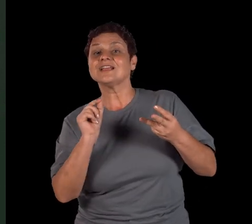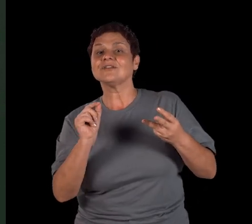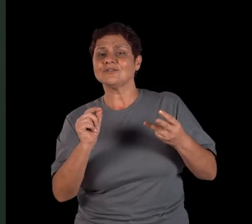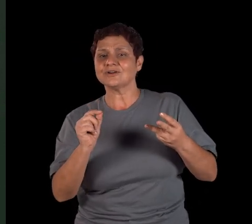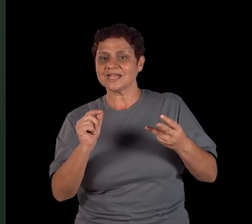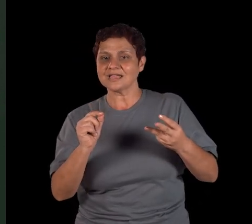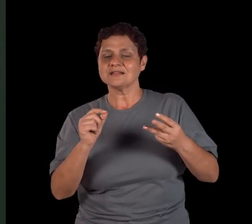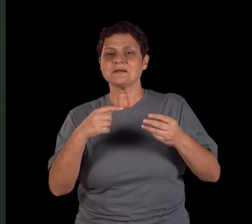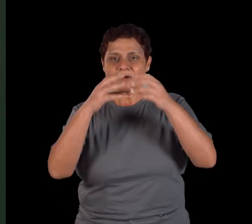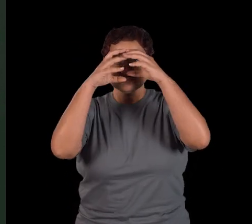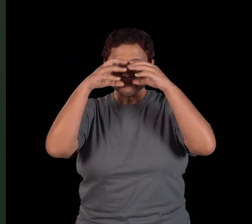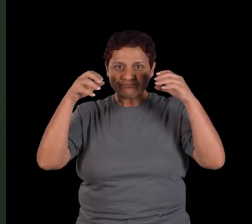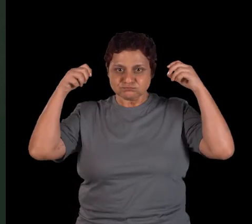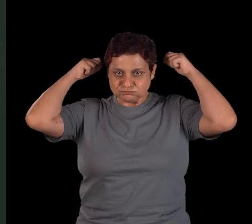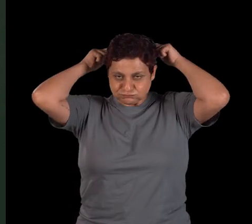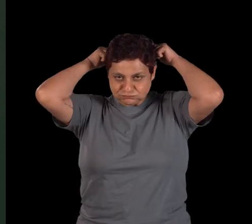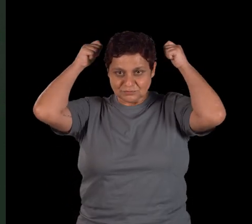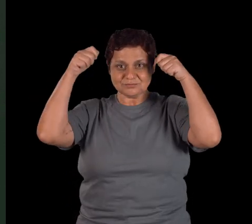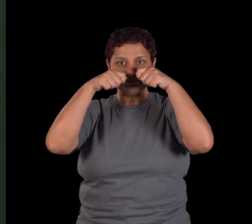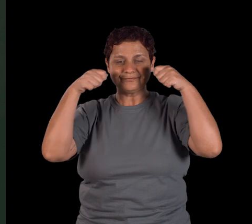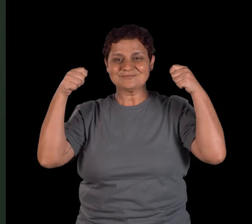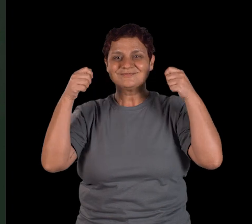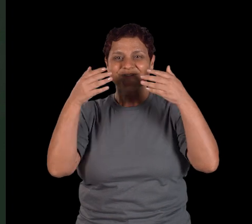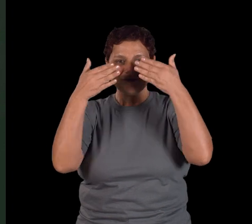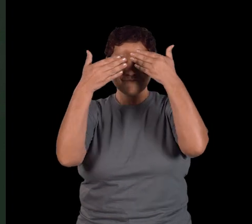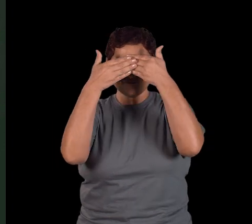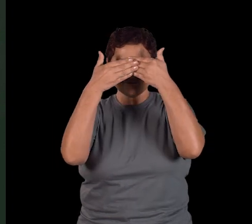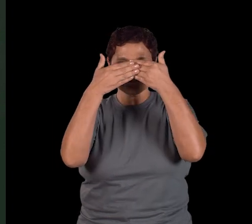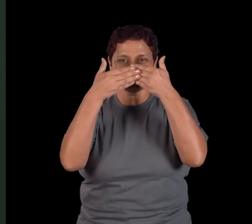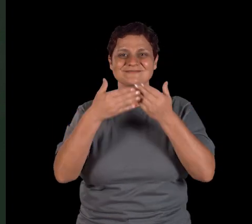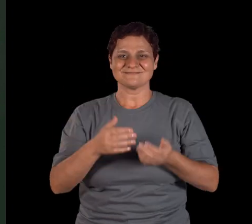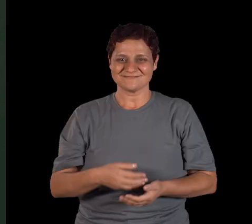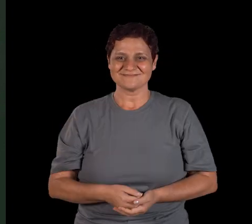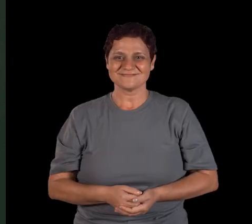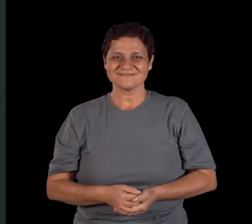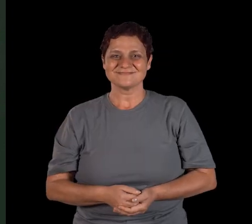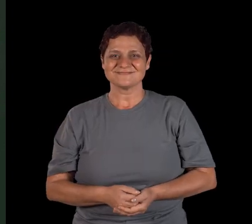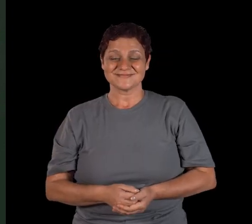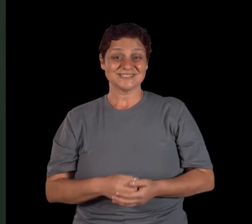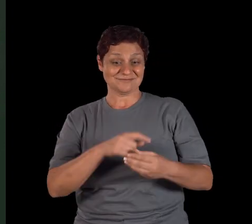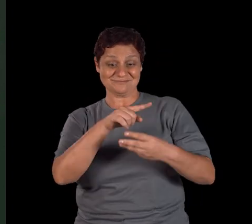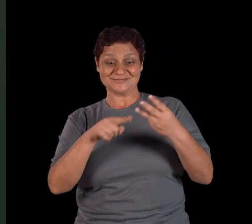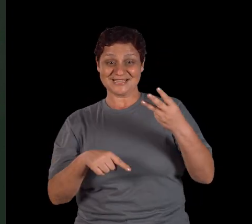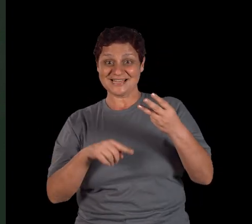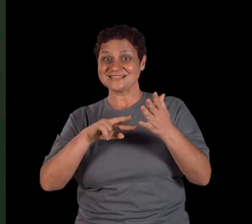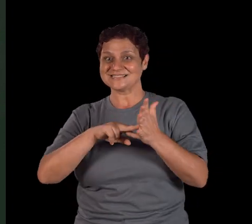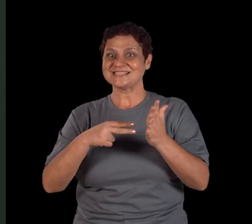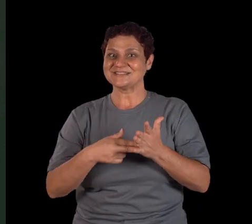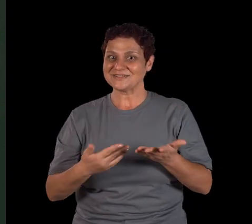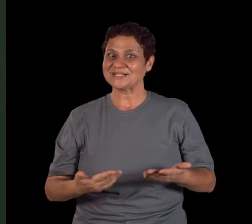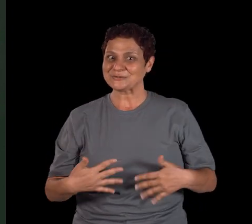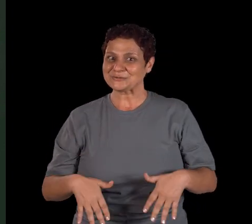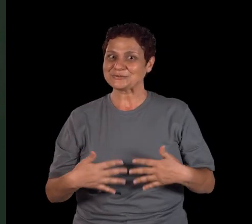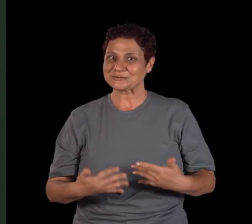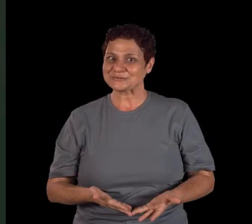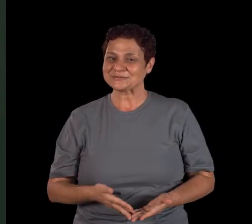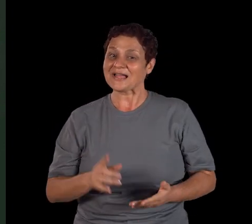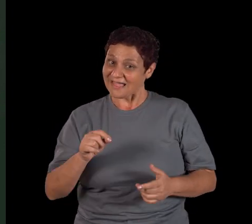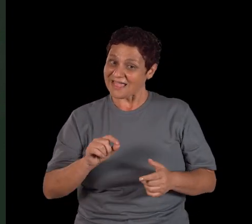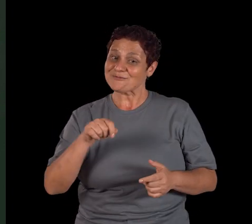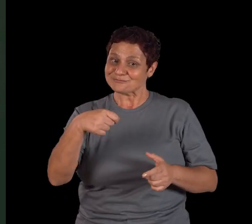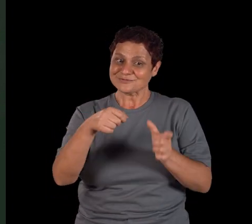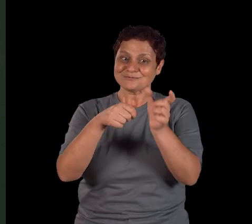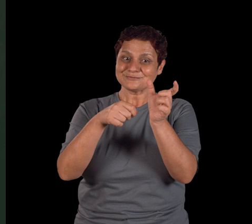eu vendo de vendar a vista. Certo? Então isso é